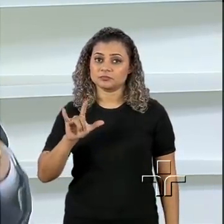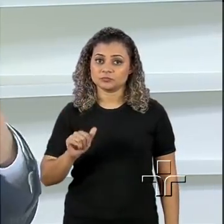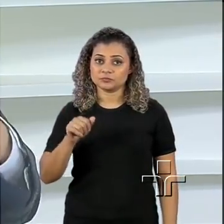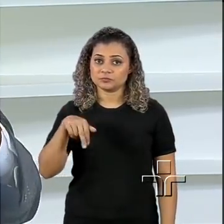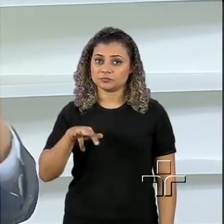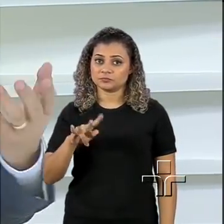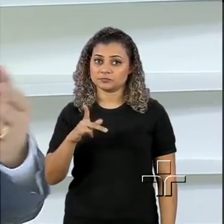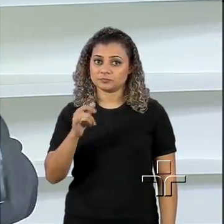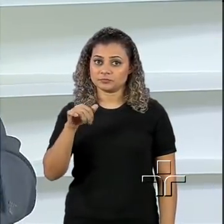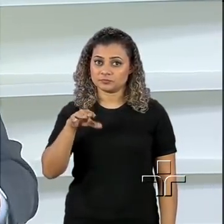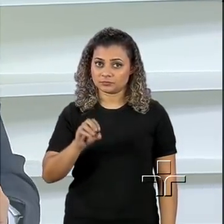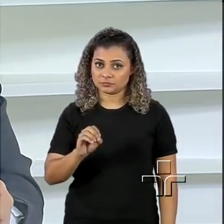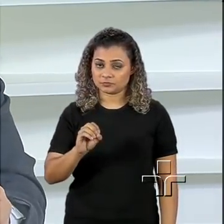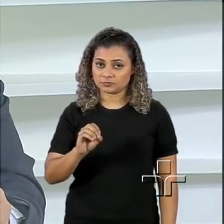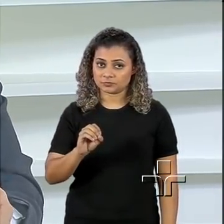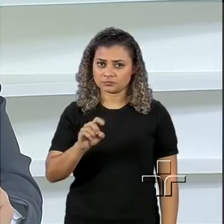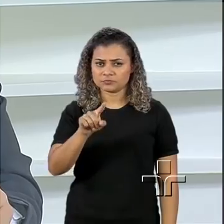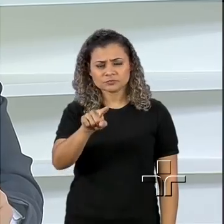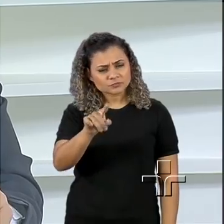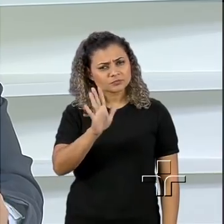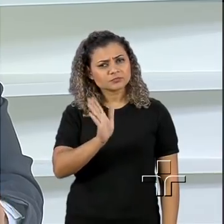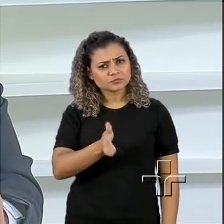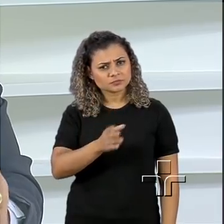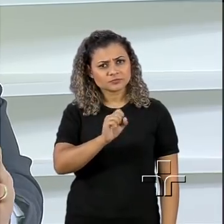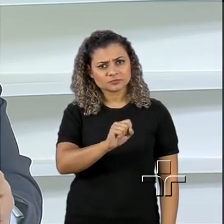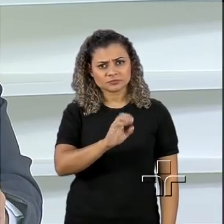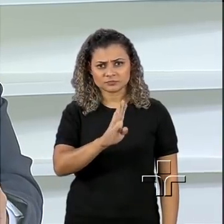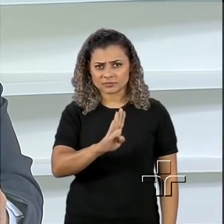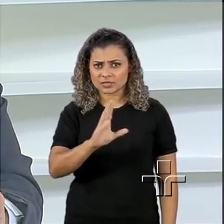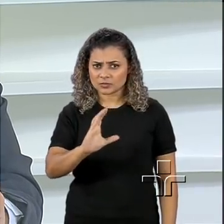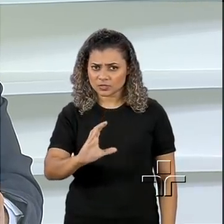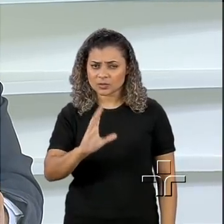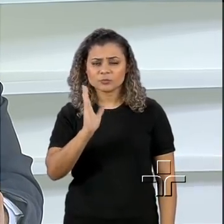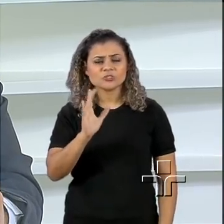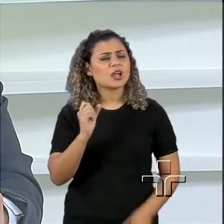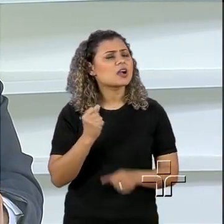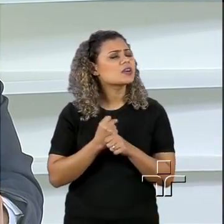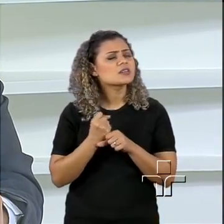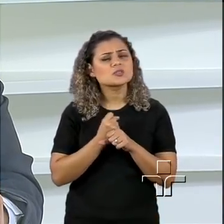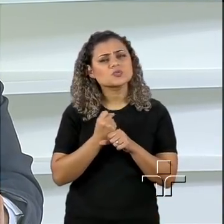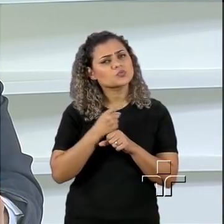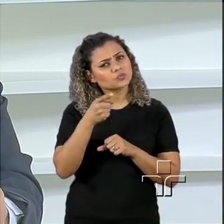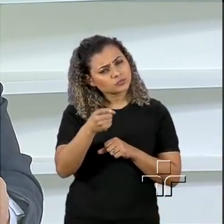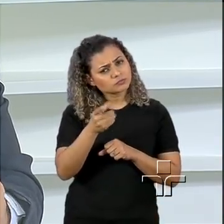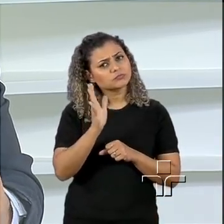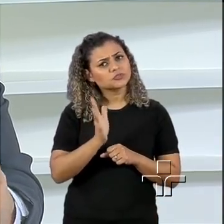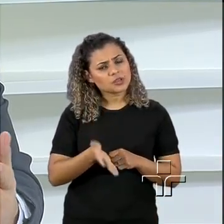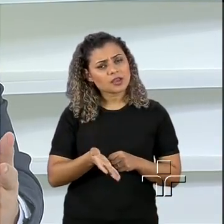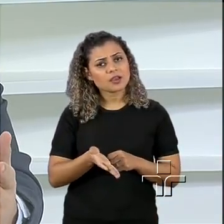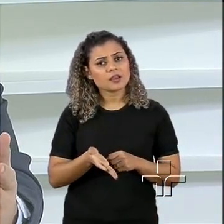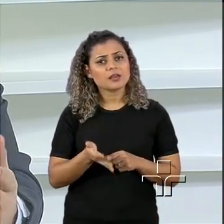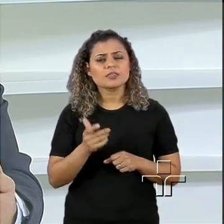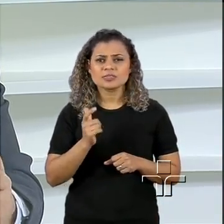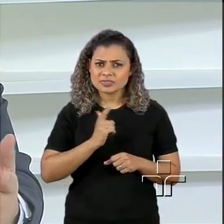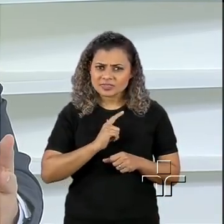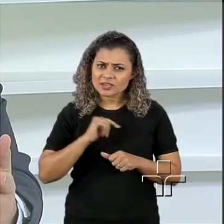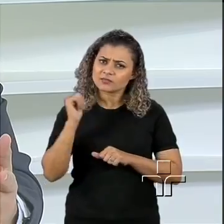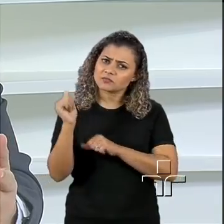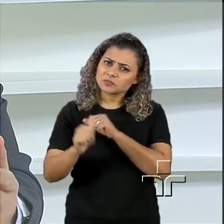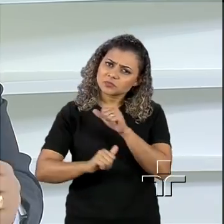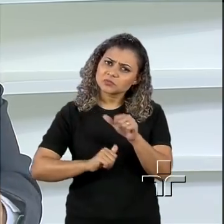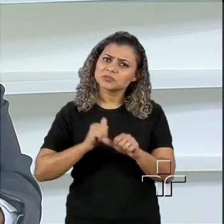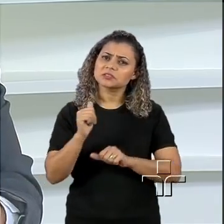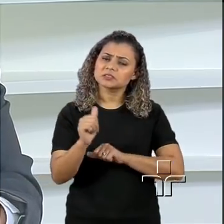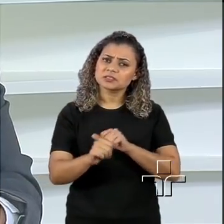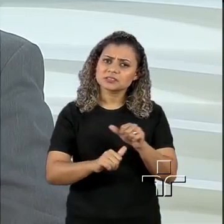Marinho, você já está em São Bernardo há décadas, não é? E houve muita mudança durante todo esse